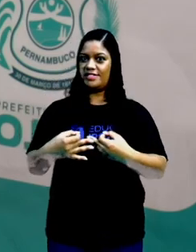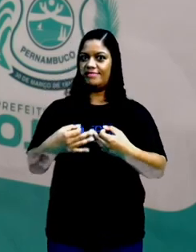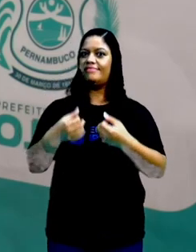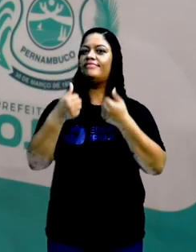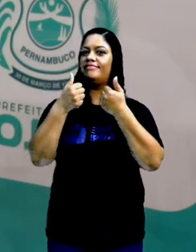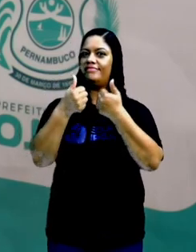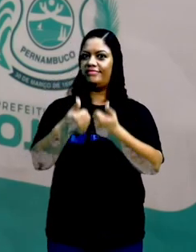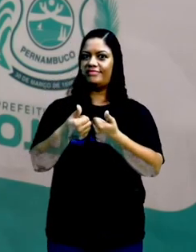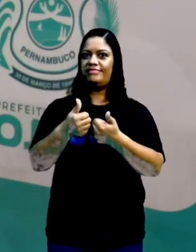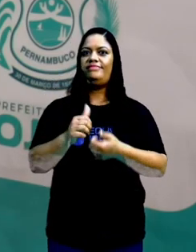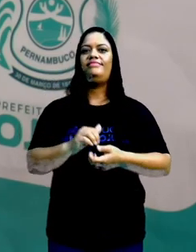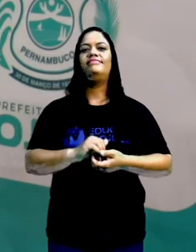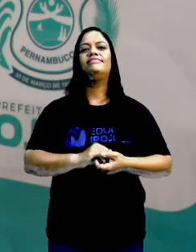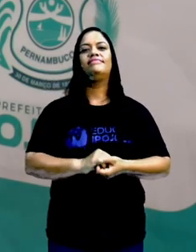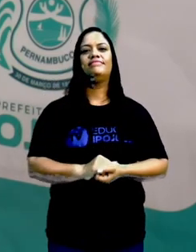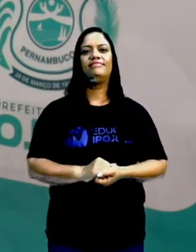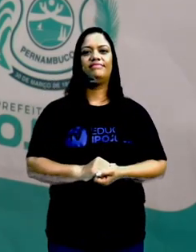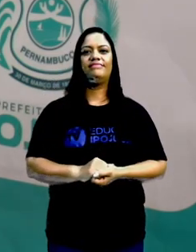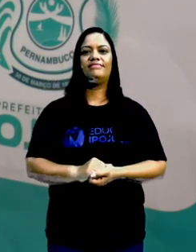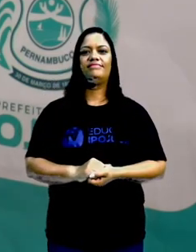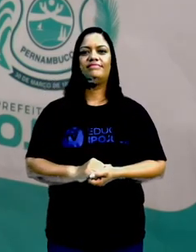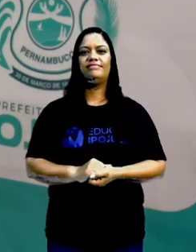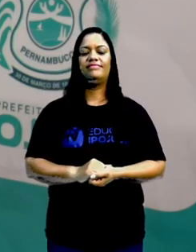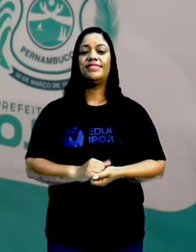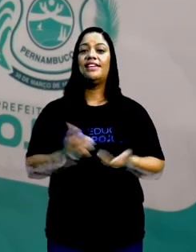bom? Aqui,